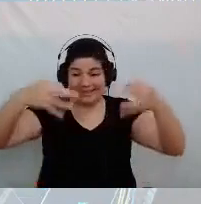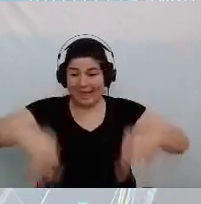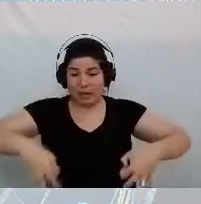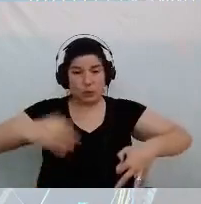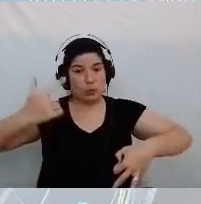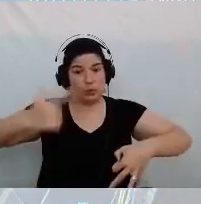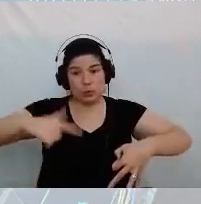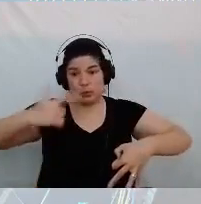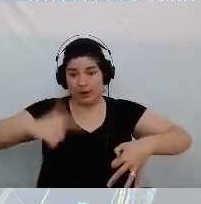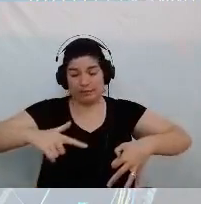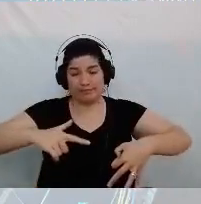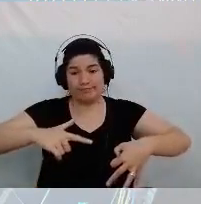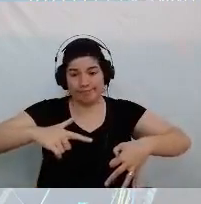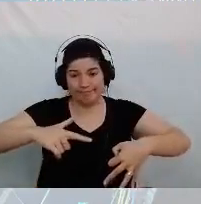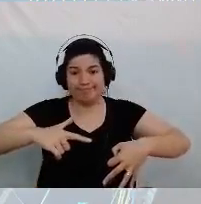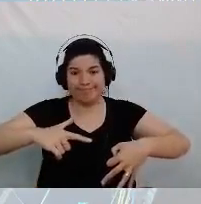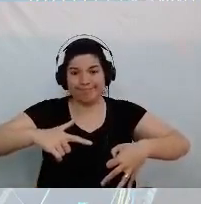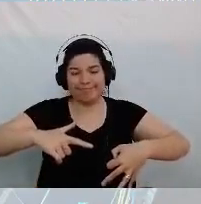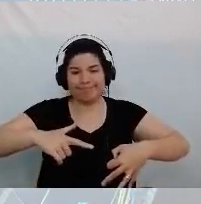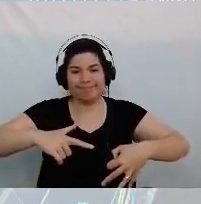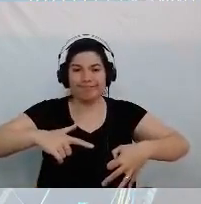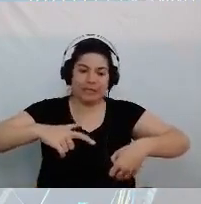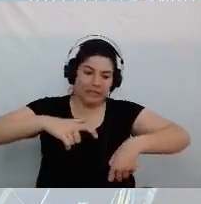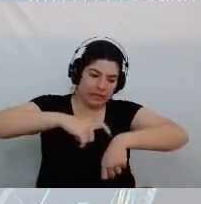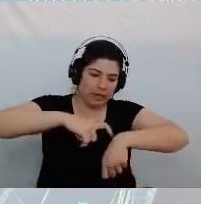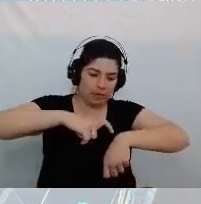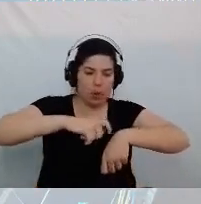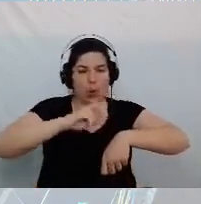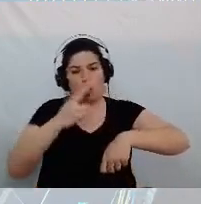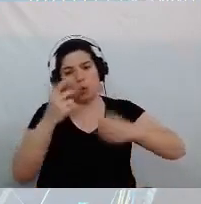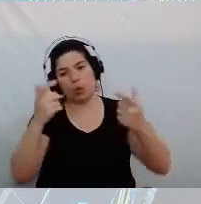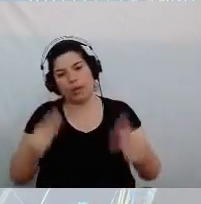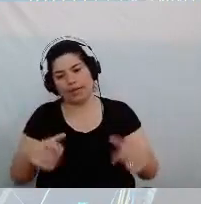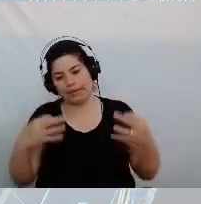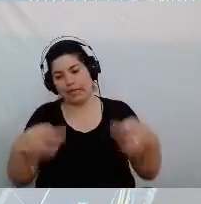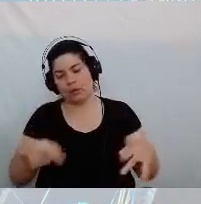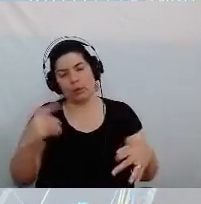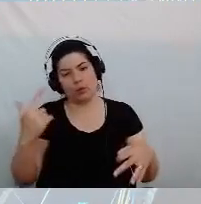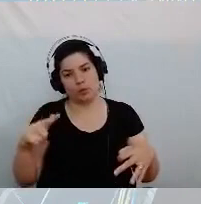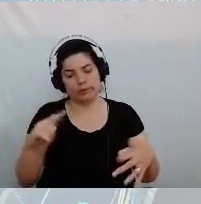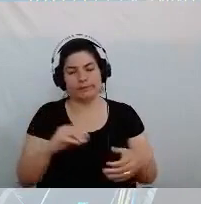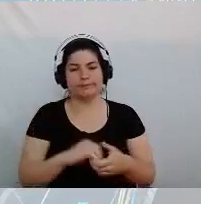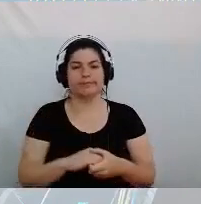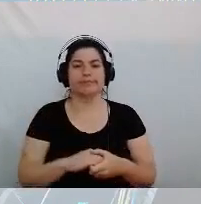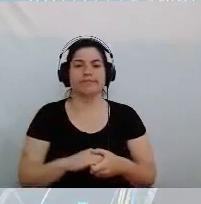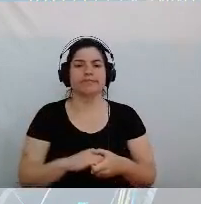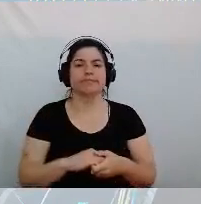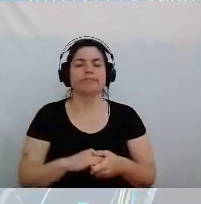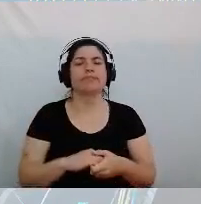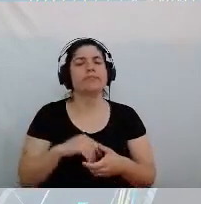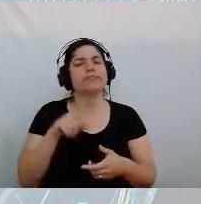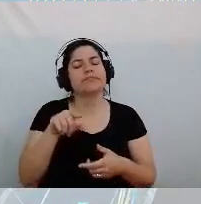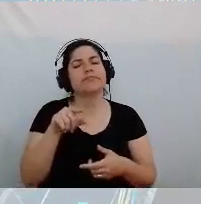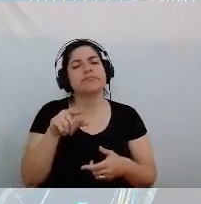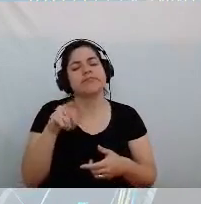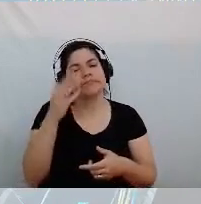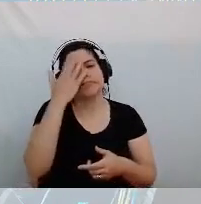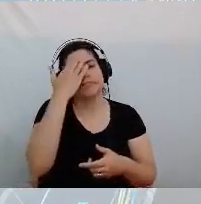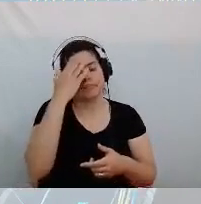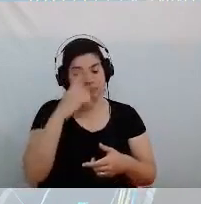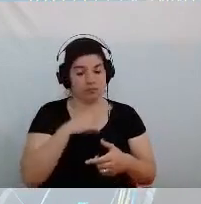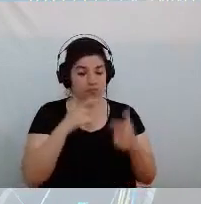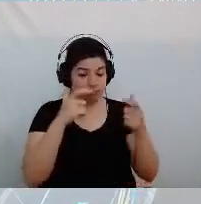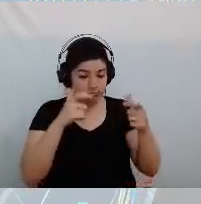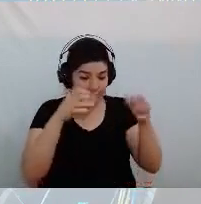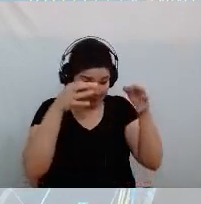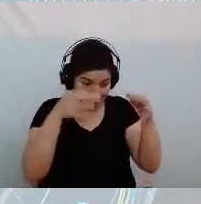certo lugar é o tempo certo ela é desorganizada quando você estabelece que uma coisa tem um lugar certo para estar